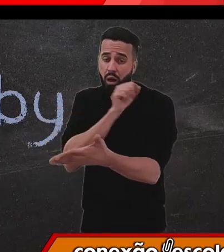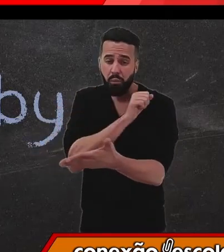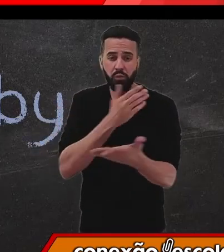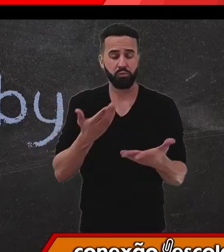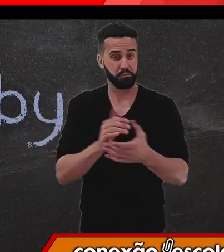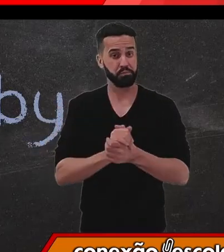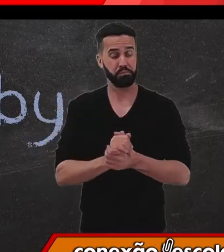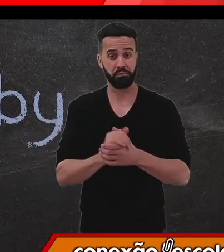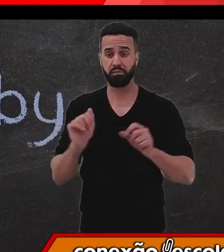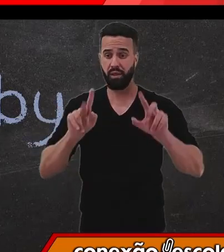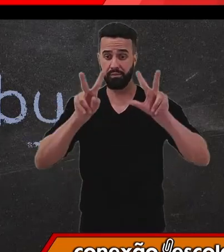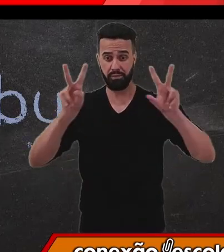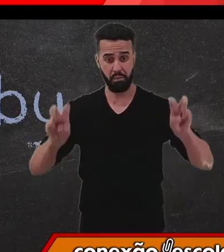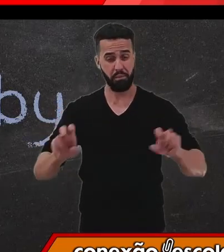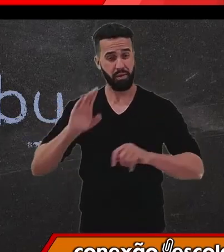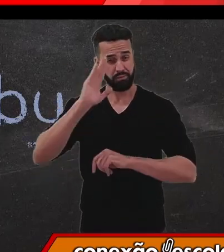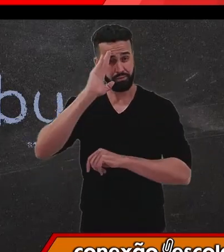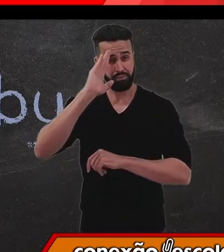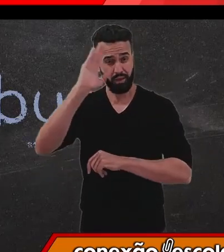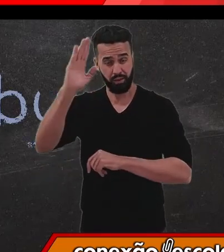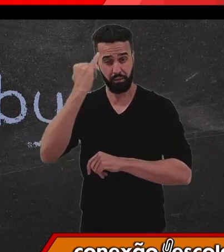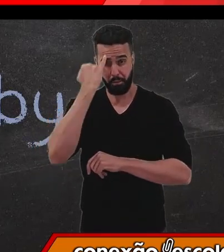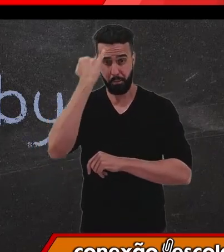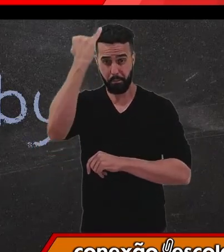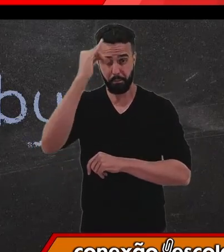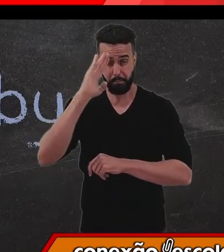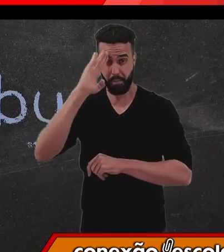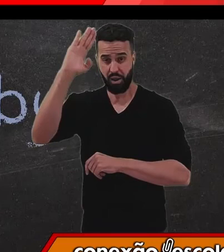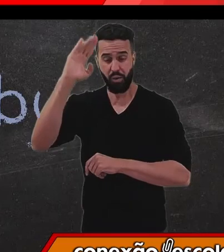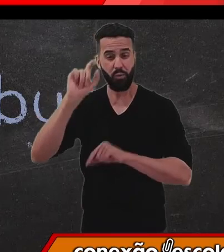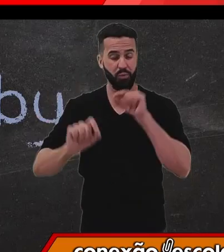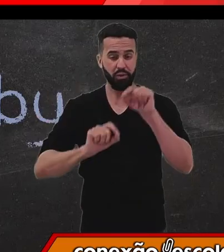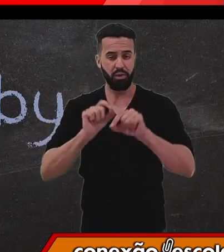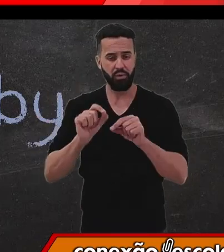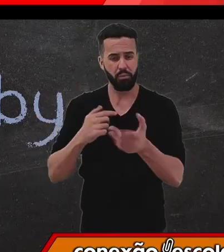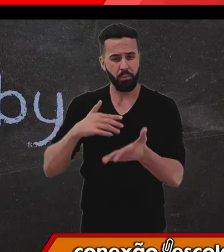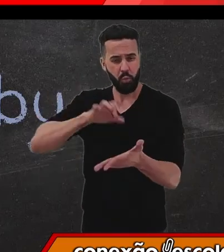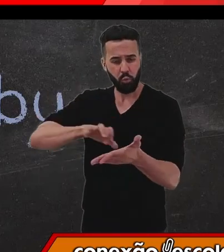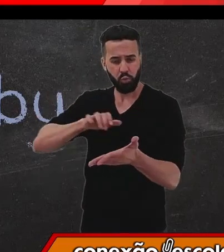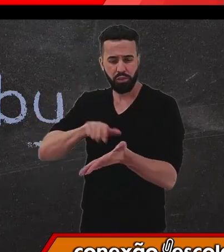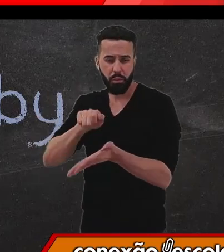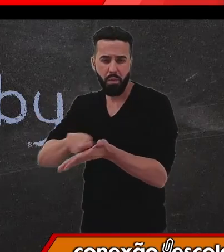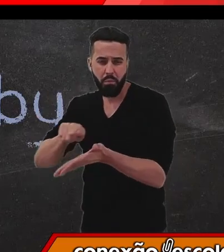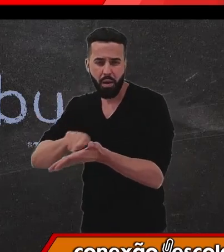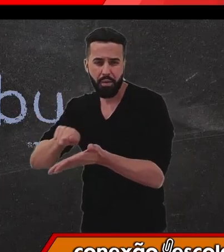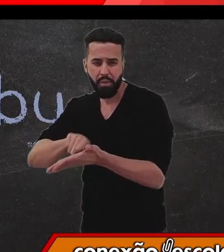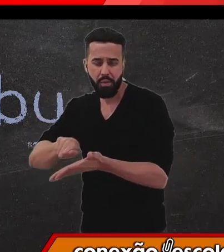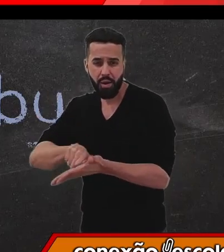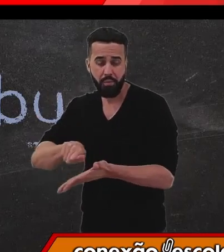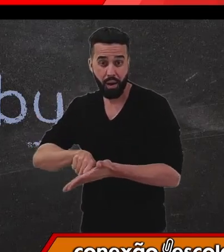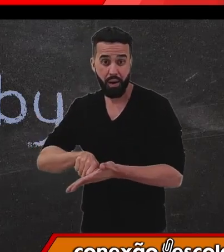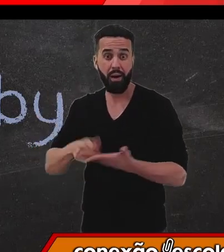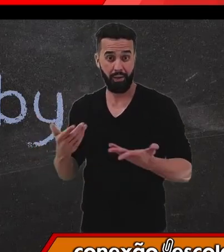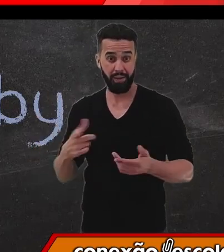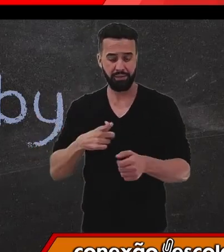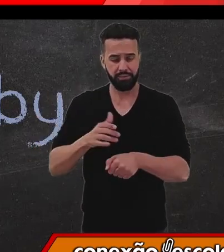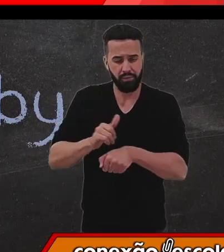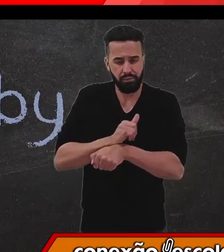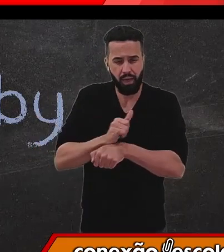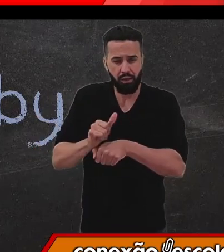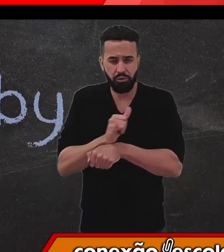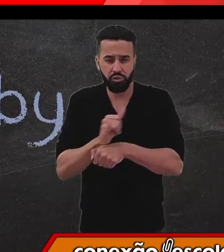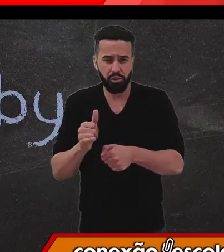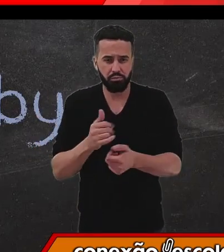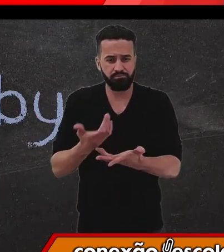o tema, a ideia central daquele texto e vá anotando em português, porque a partir dessas estratégias você vai